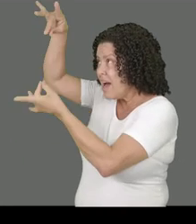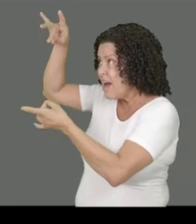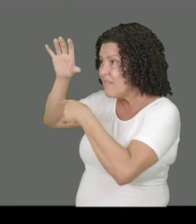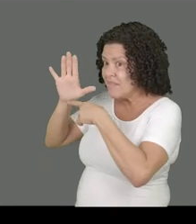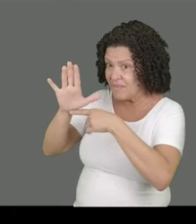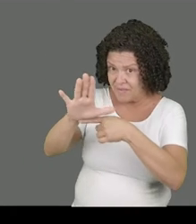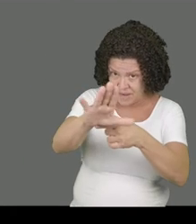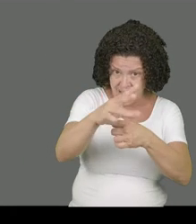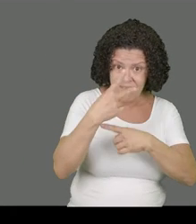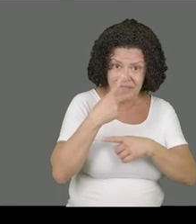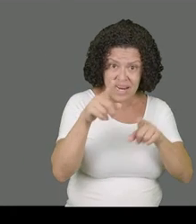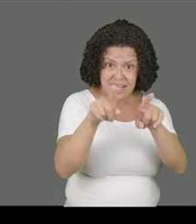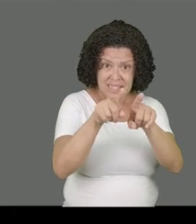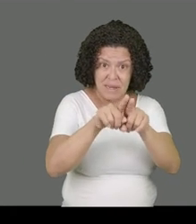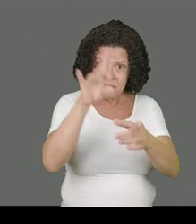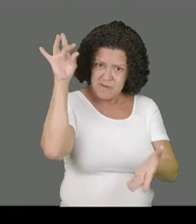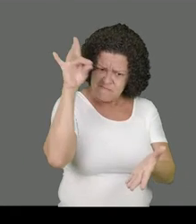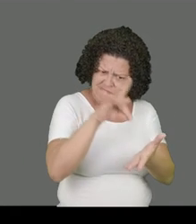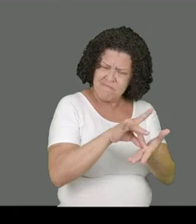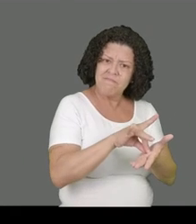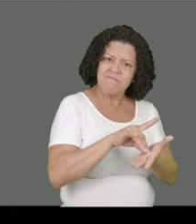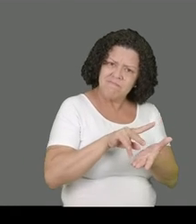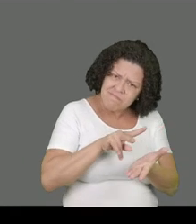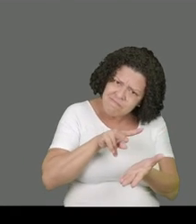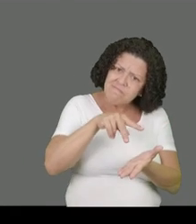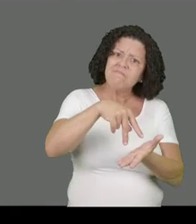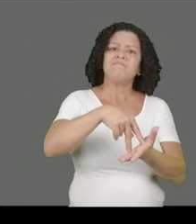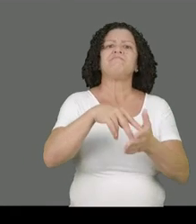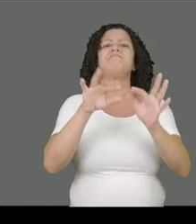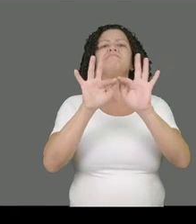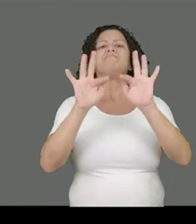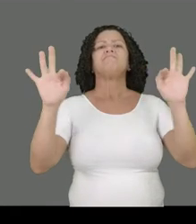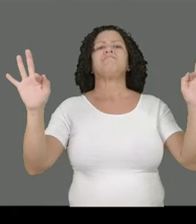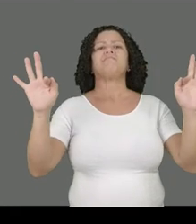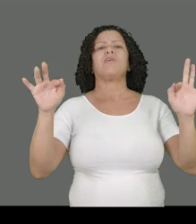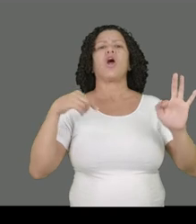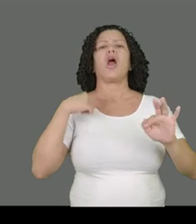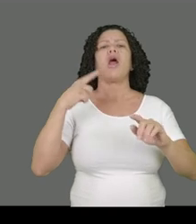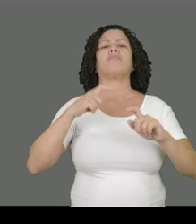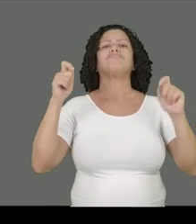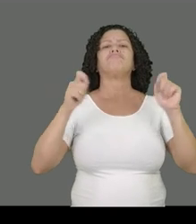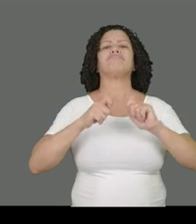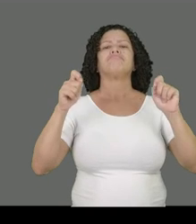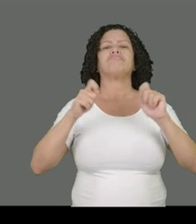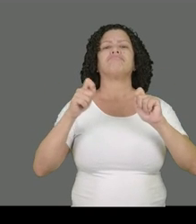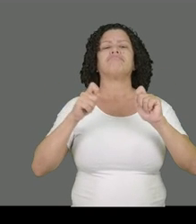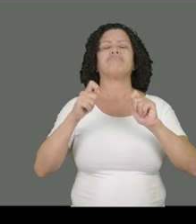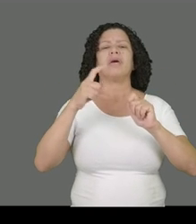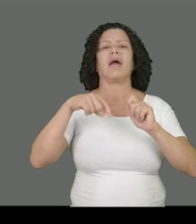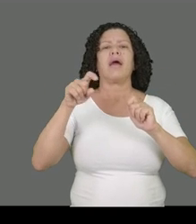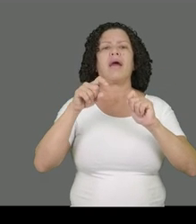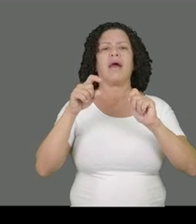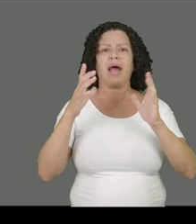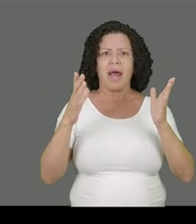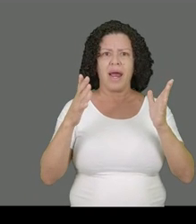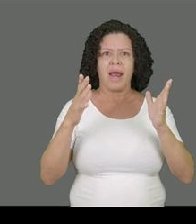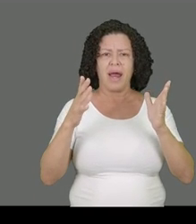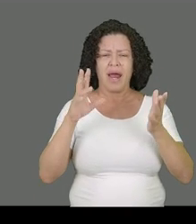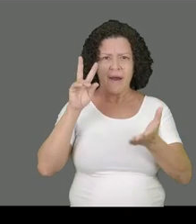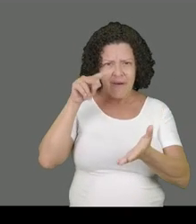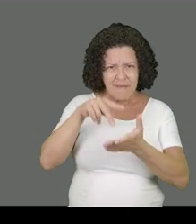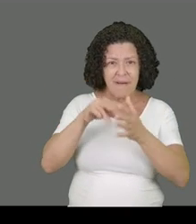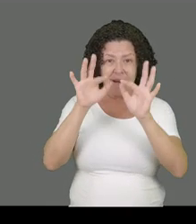te ajudará. Ele diz, essa afirmativa sublime, nós nos permitimos